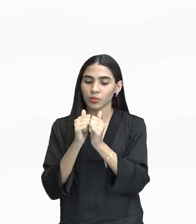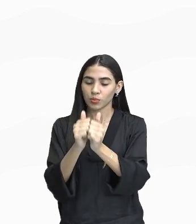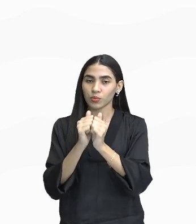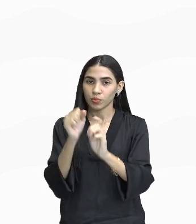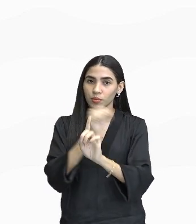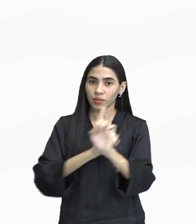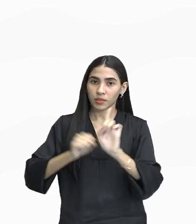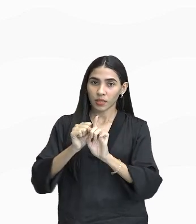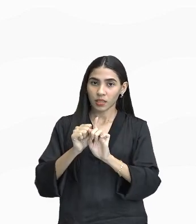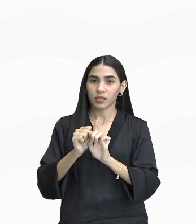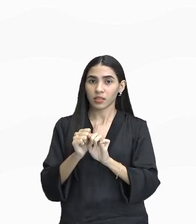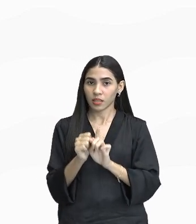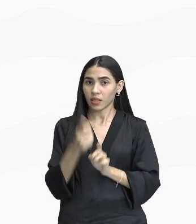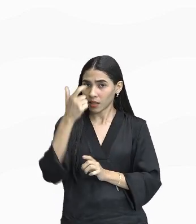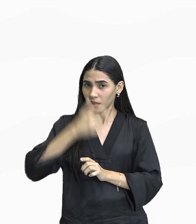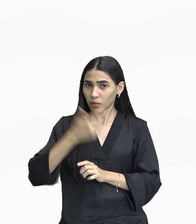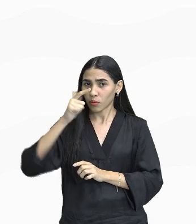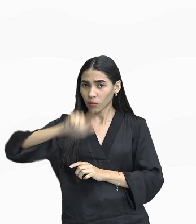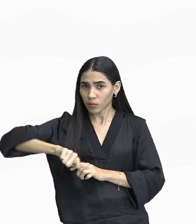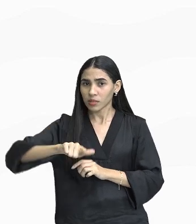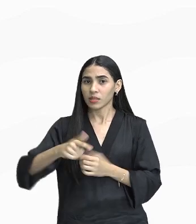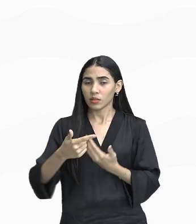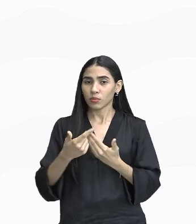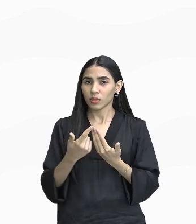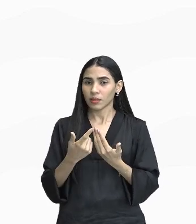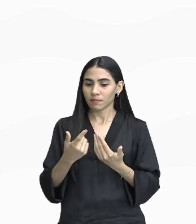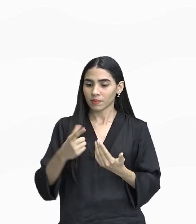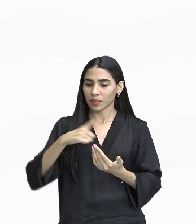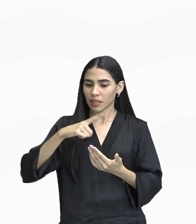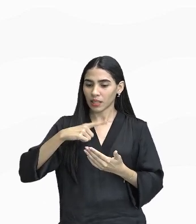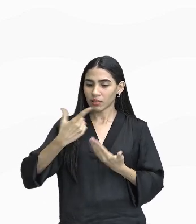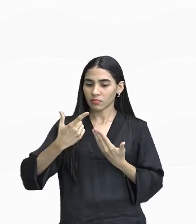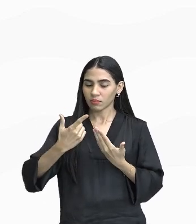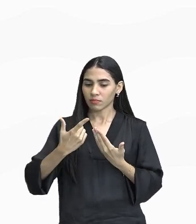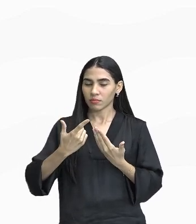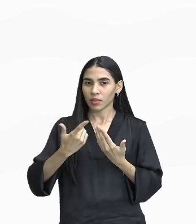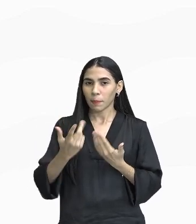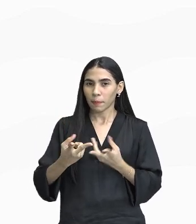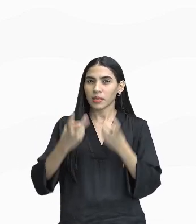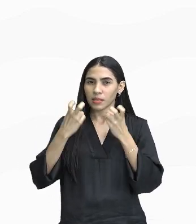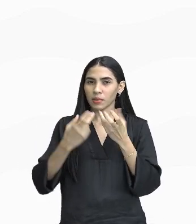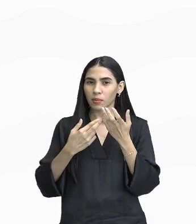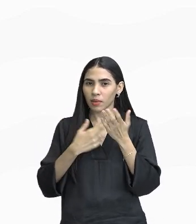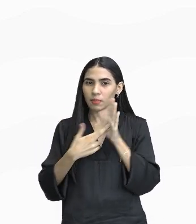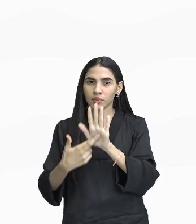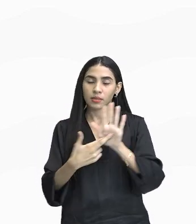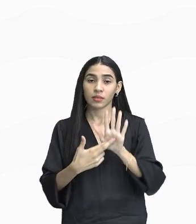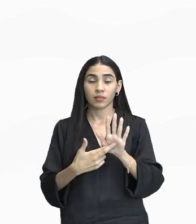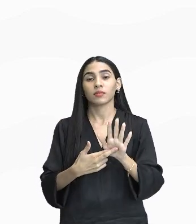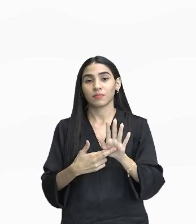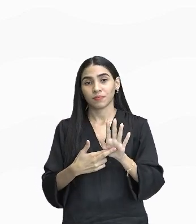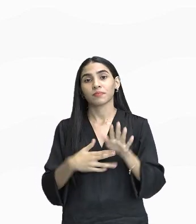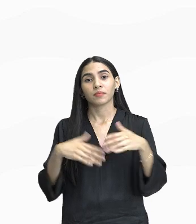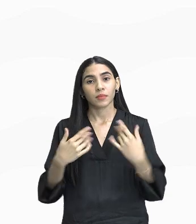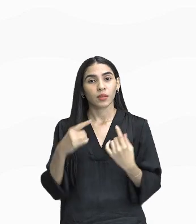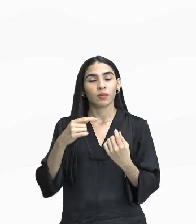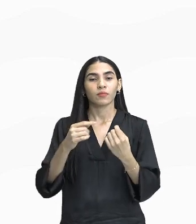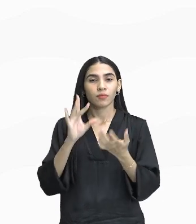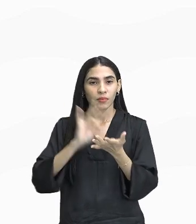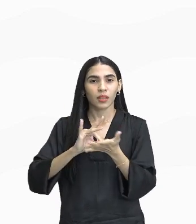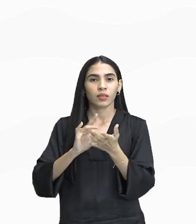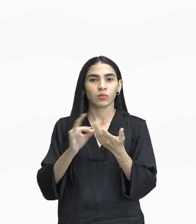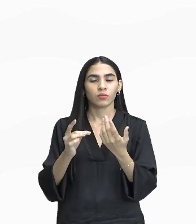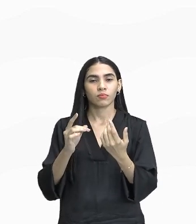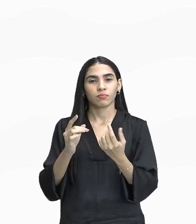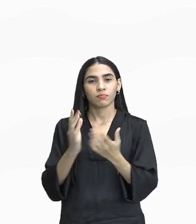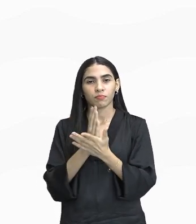com a sociedade, eu vou construindo essa representação. Exatamente. Não é isso, então, uma das finalidades, como o senhor bem explicou,